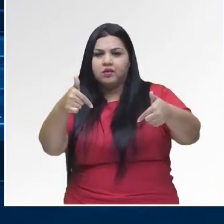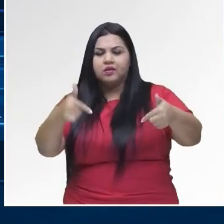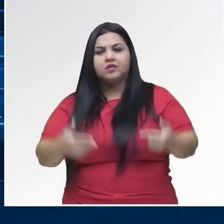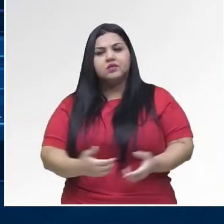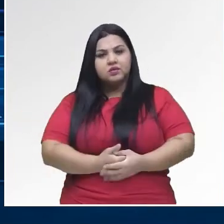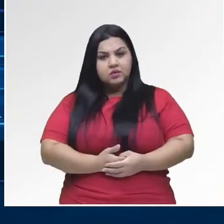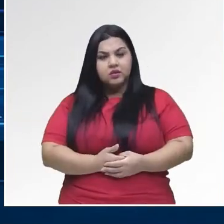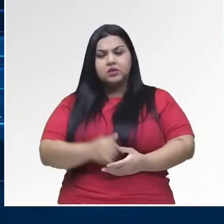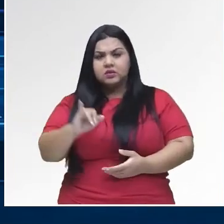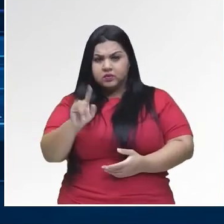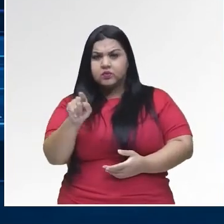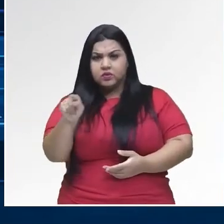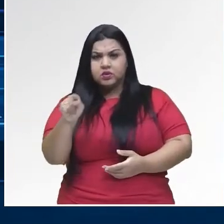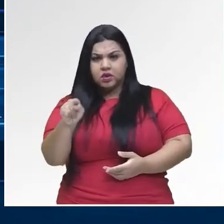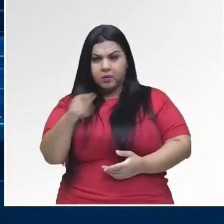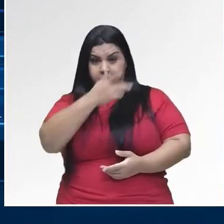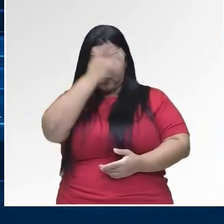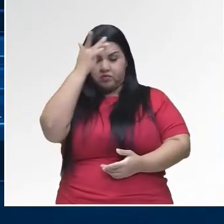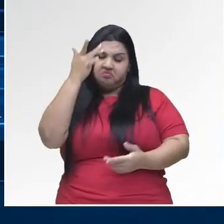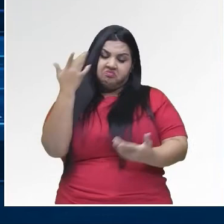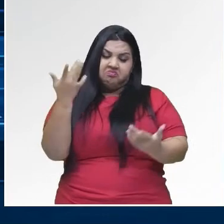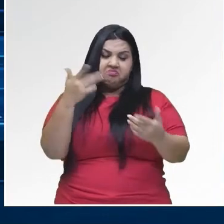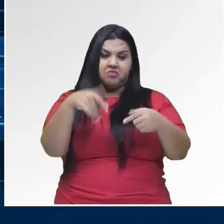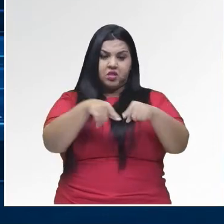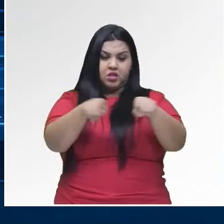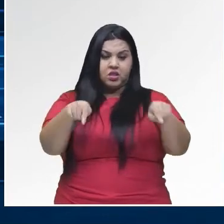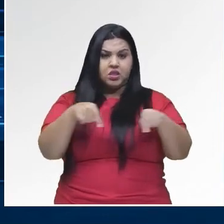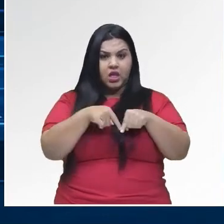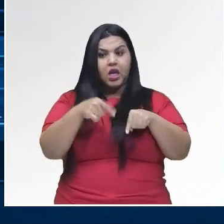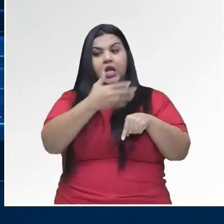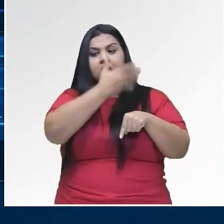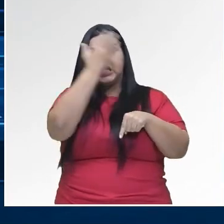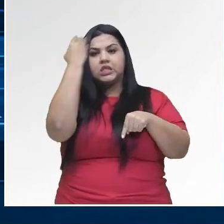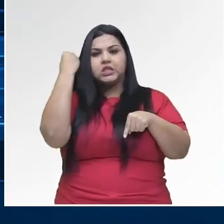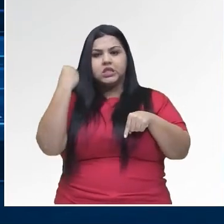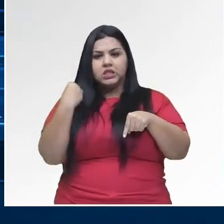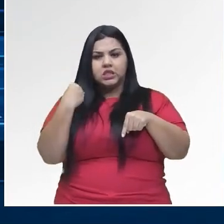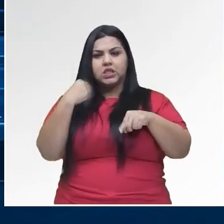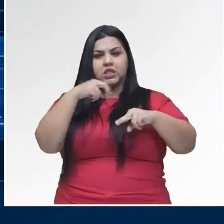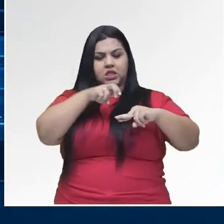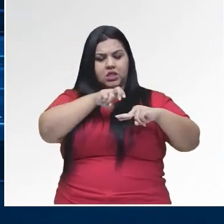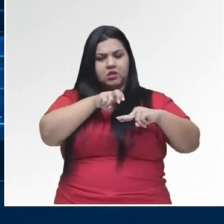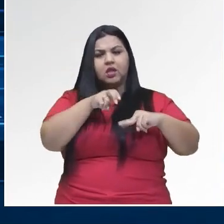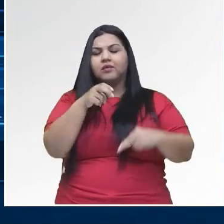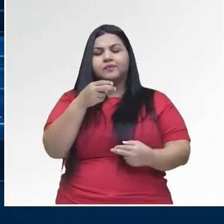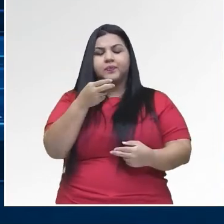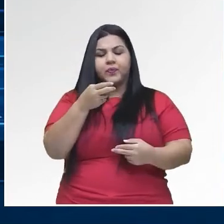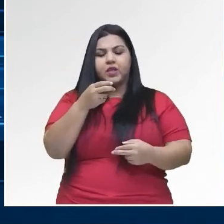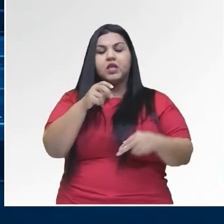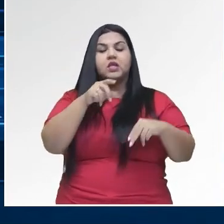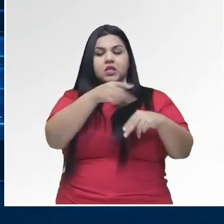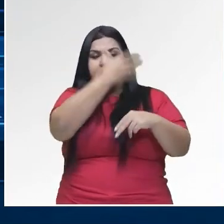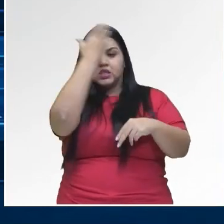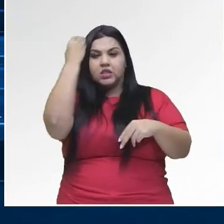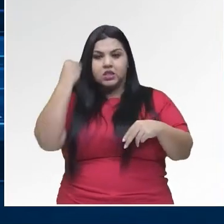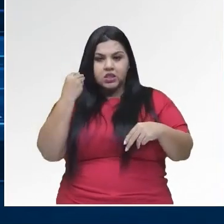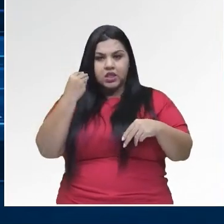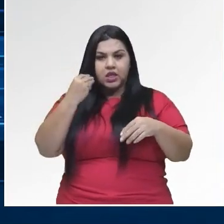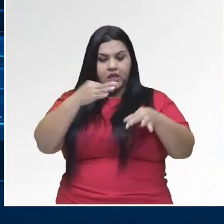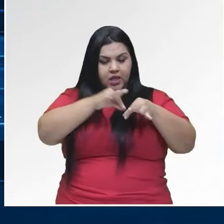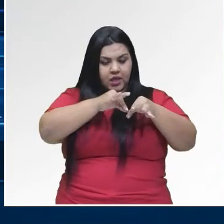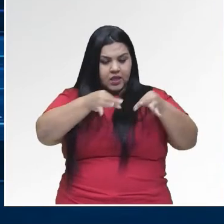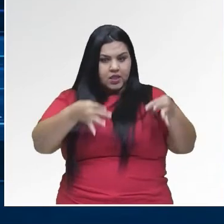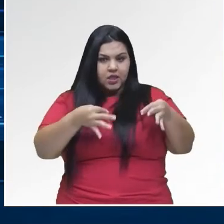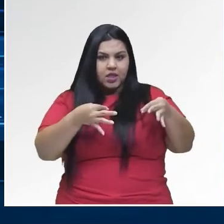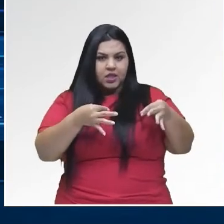Se você, alguém na sala aí, esquece a sua carteira de dinheiro, né? Em cima da carteira ou